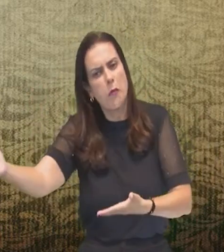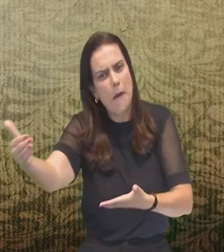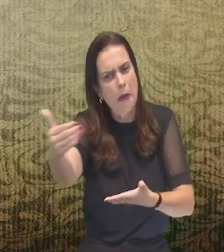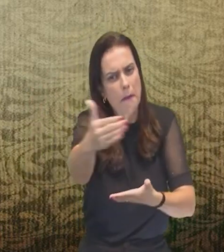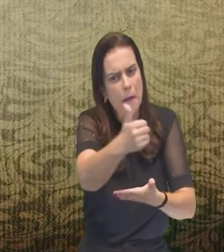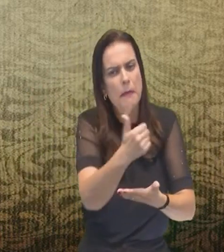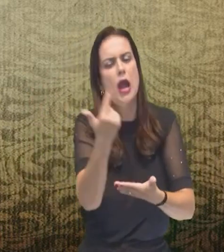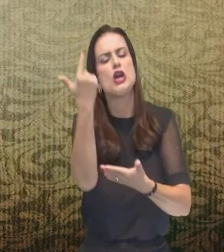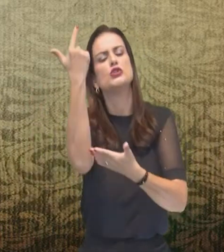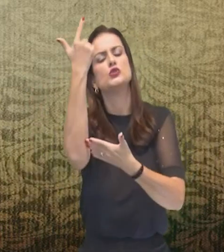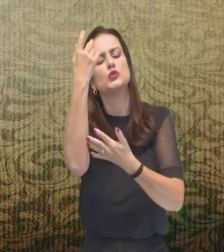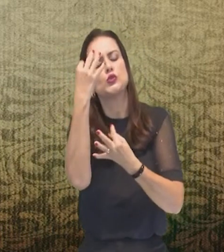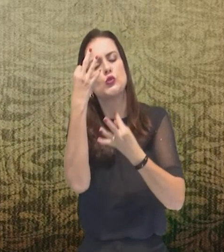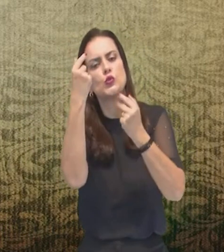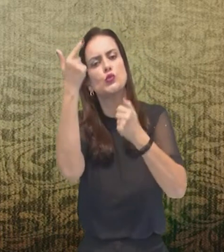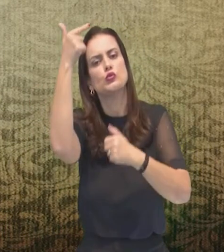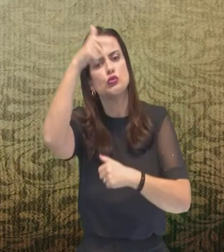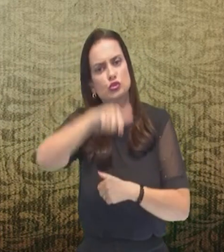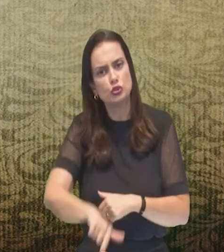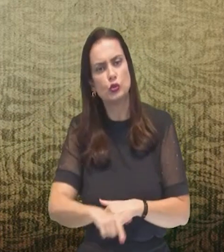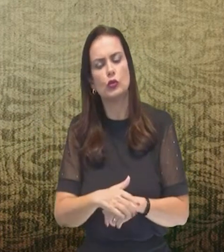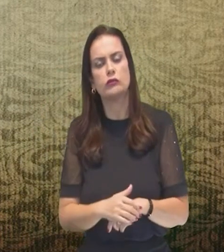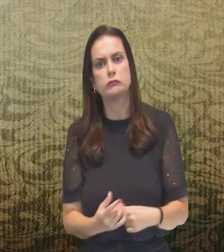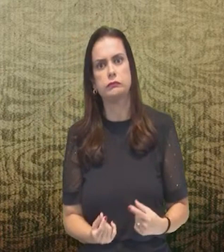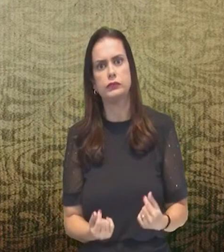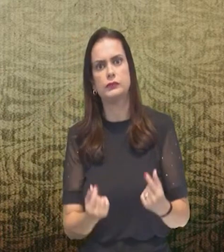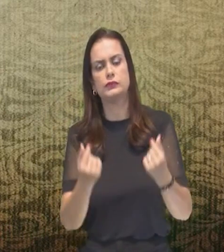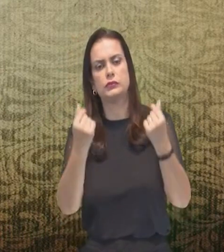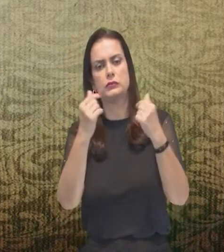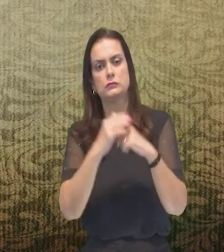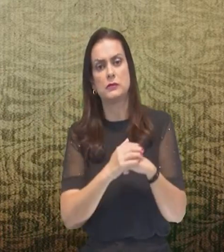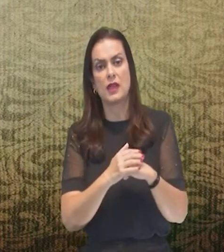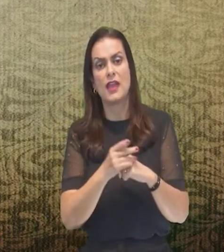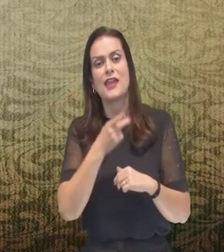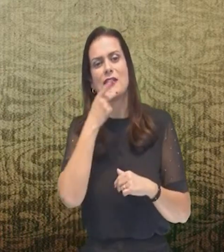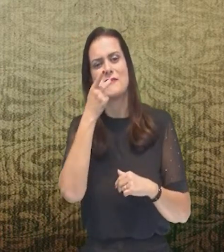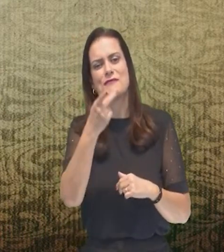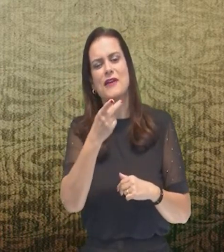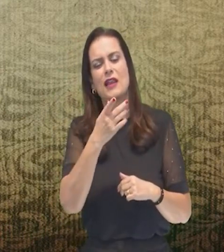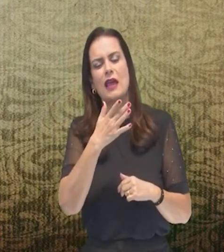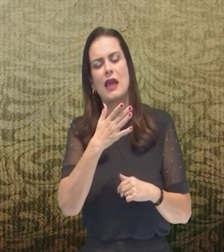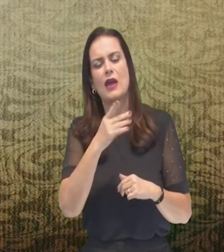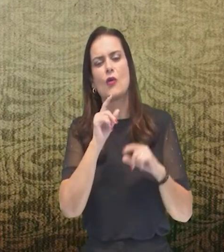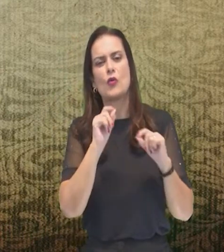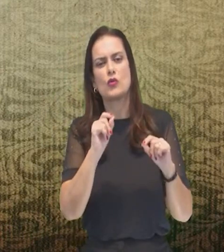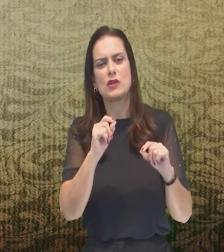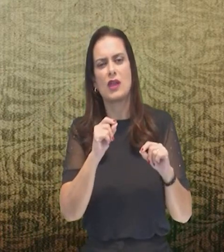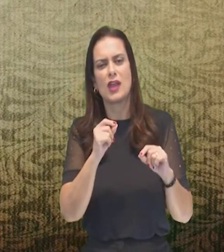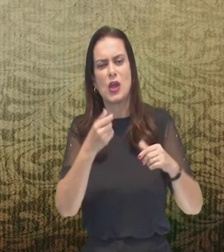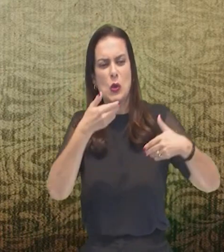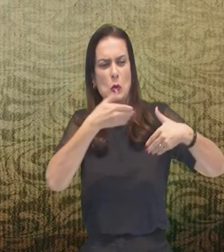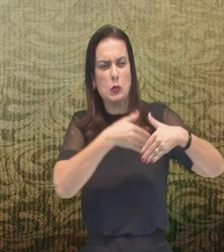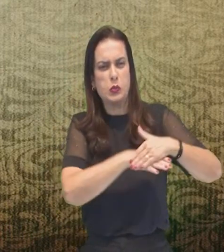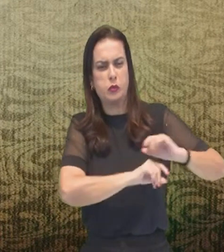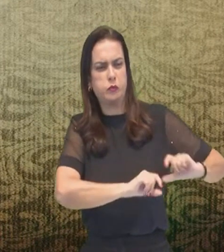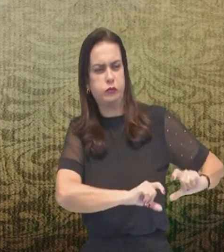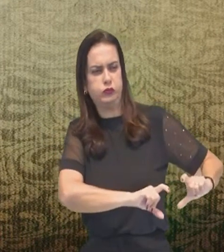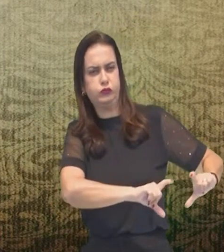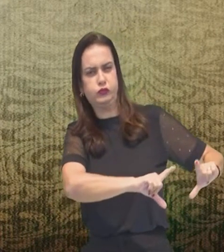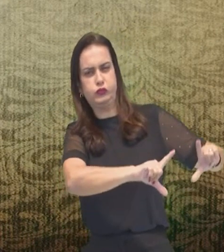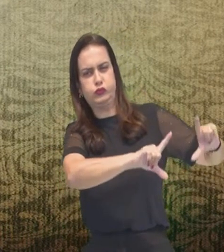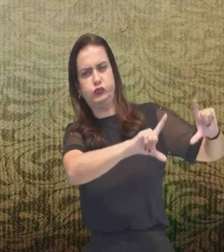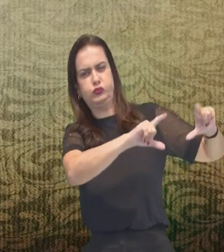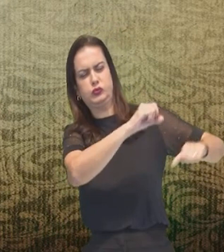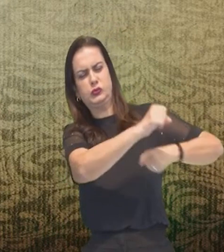e todos os meus bens. Então direi à minha alma: tenho em depósito muitos bens para